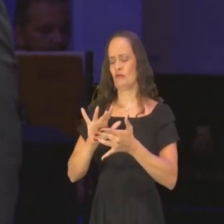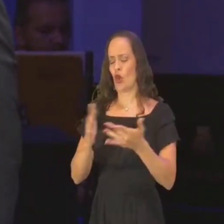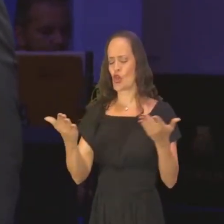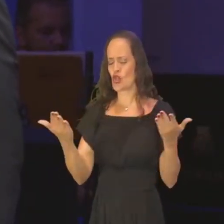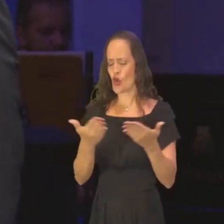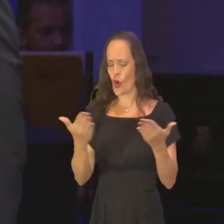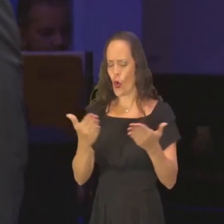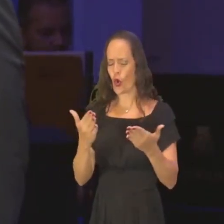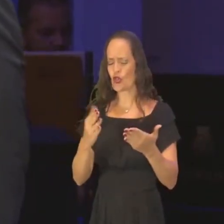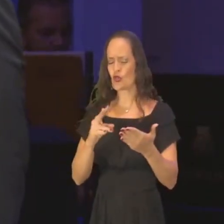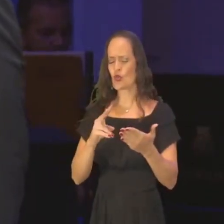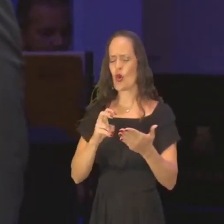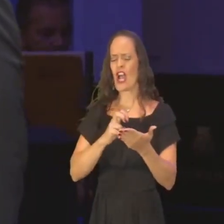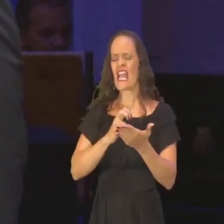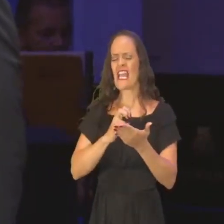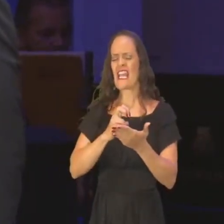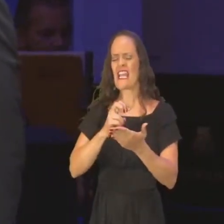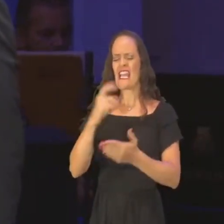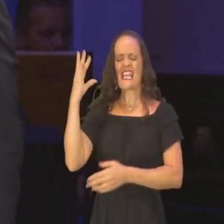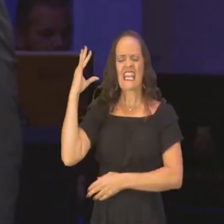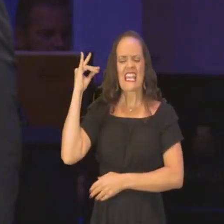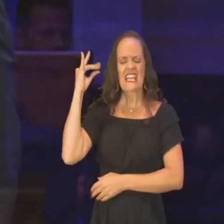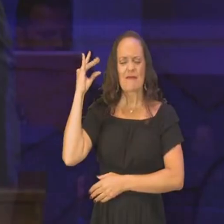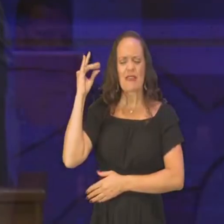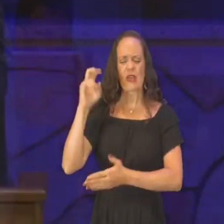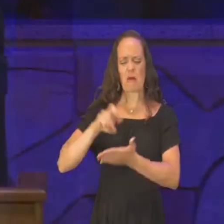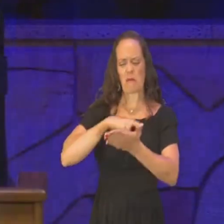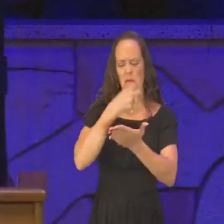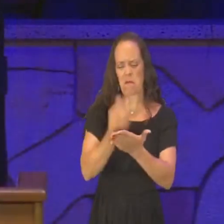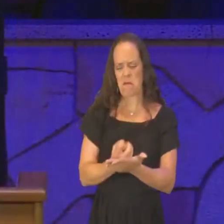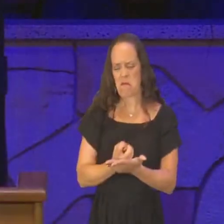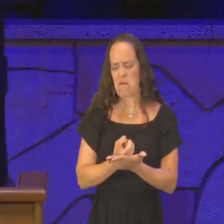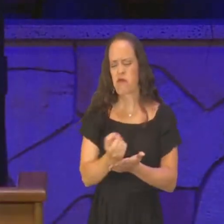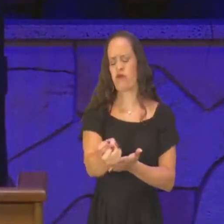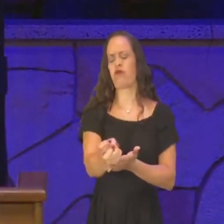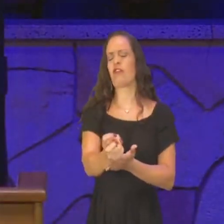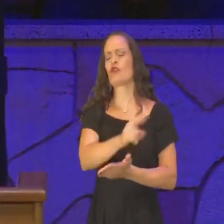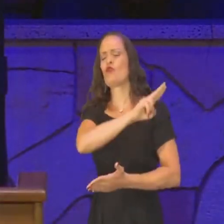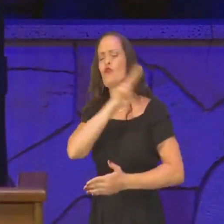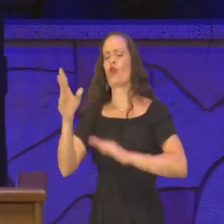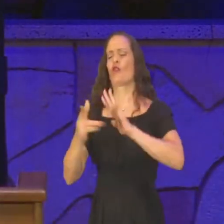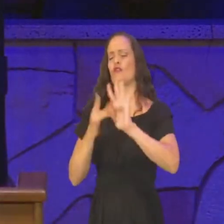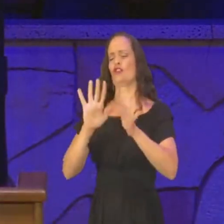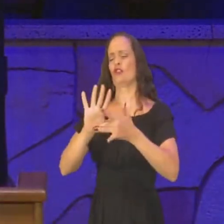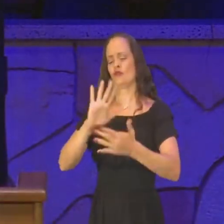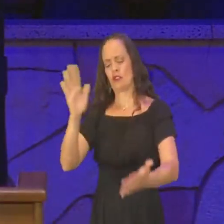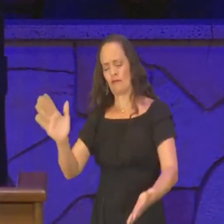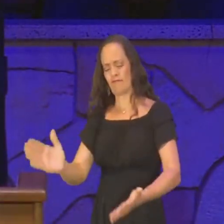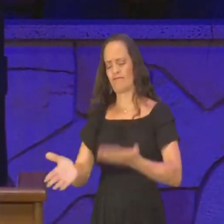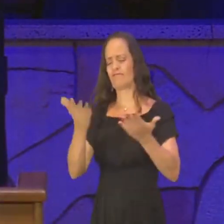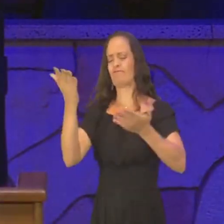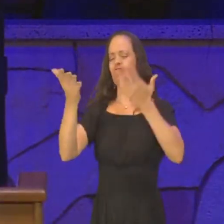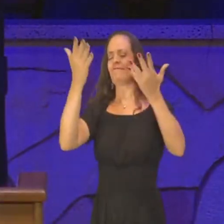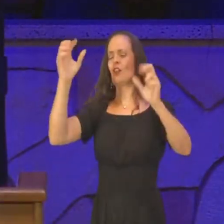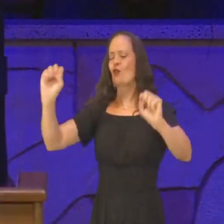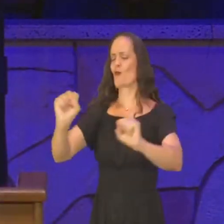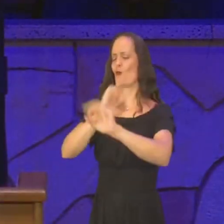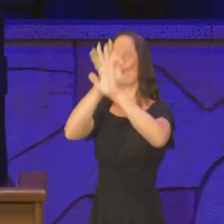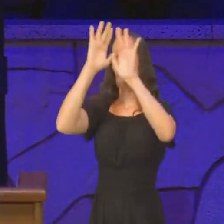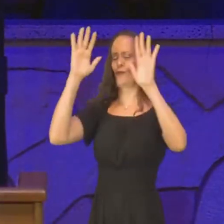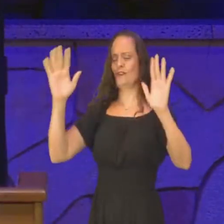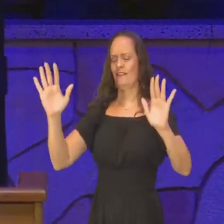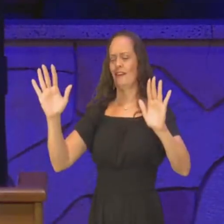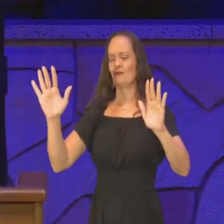os teus inimigos, toda potestade, e que o nome de Cristo Jesus seja exaltado e seja